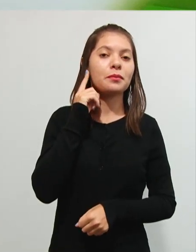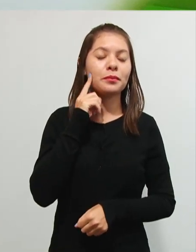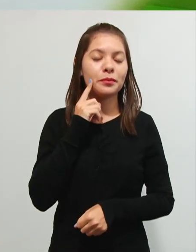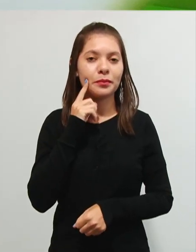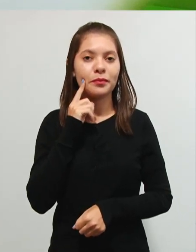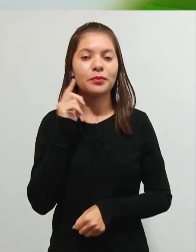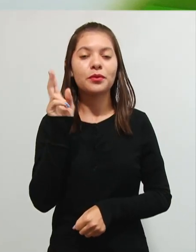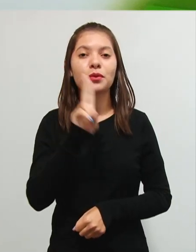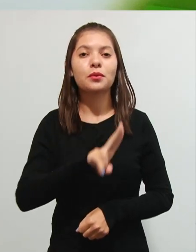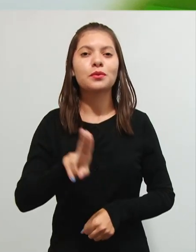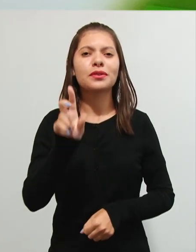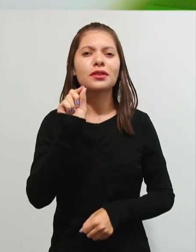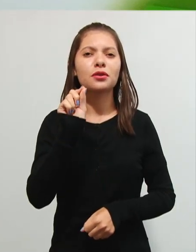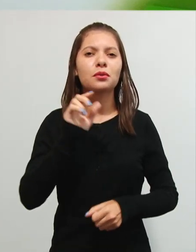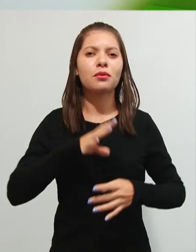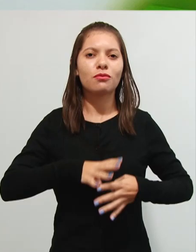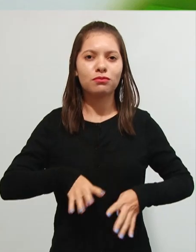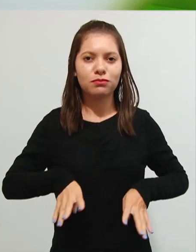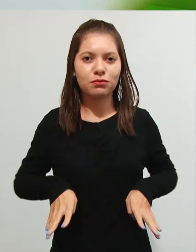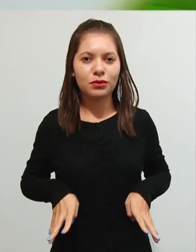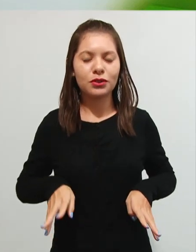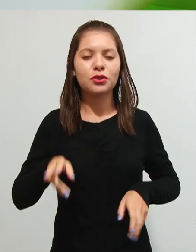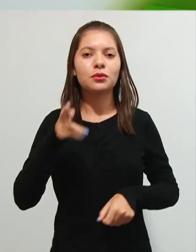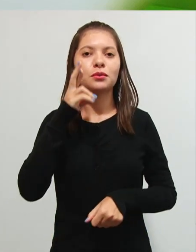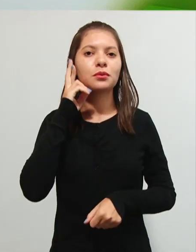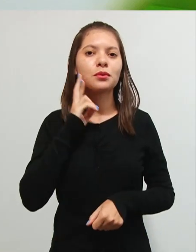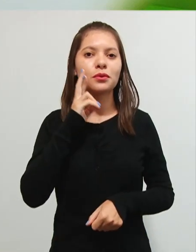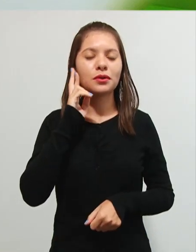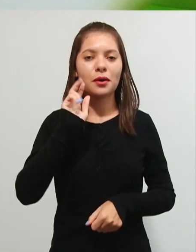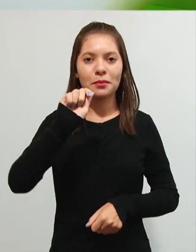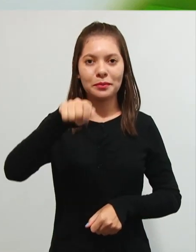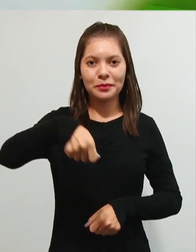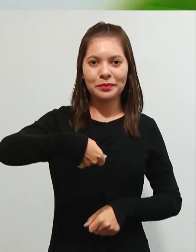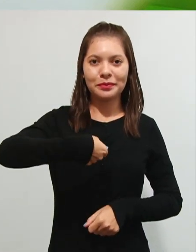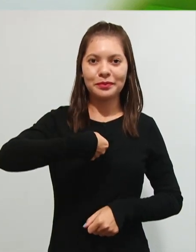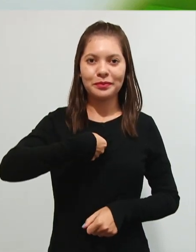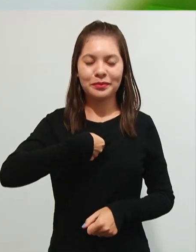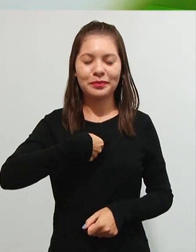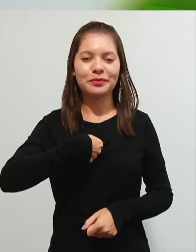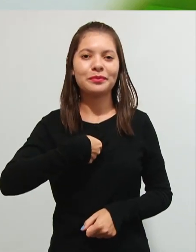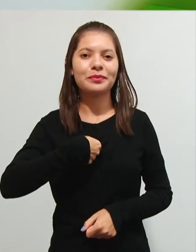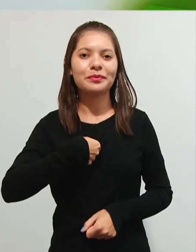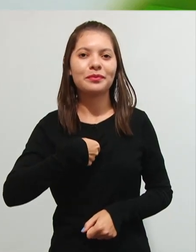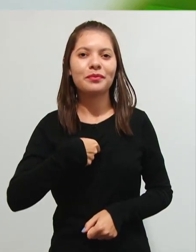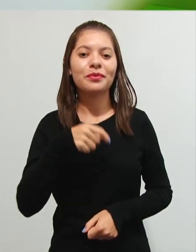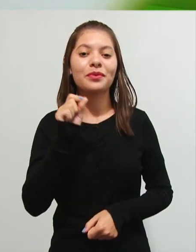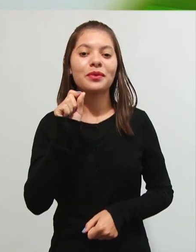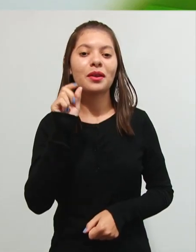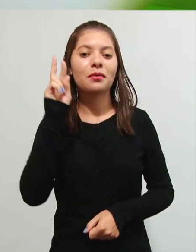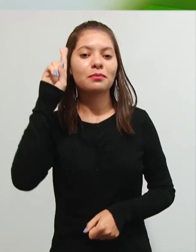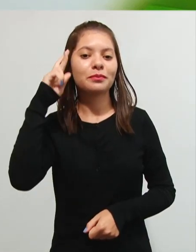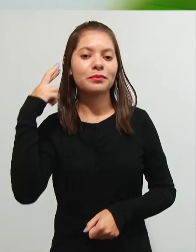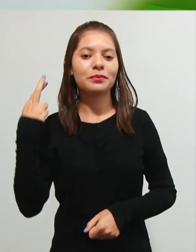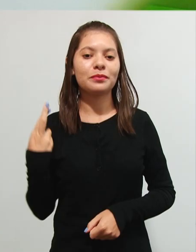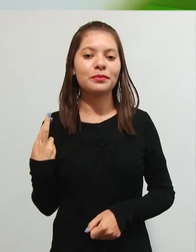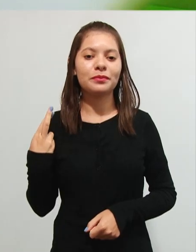e estou usando um vestido cor-de-rosa longo. E o sinal que me identifica na comunidade surda é este